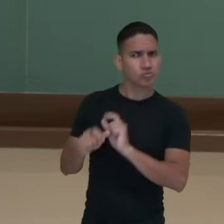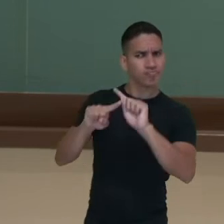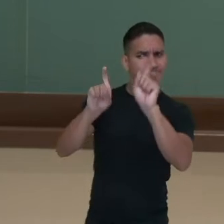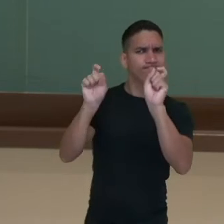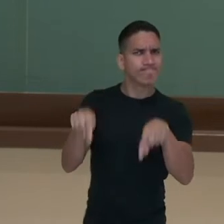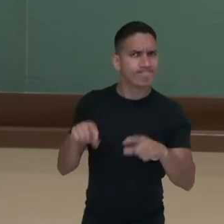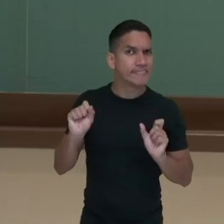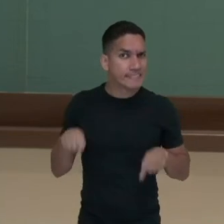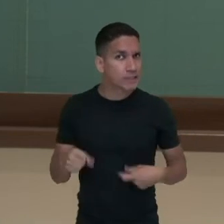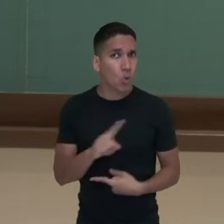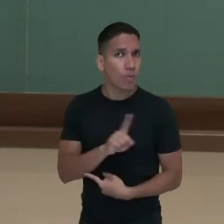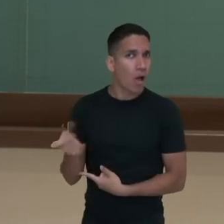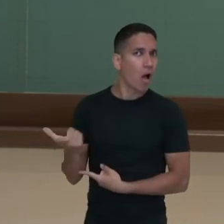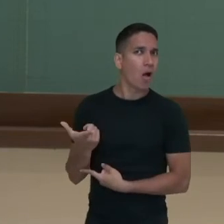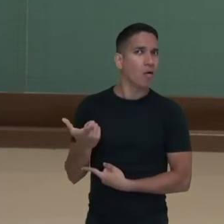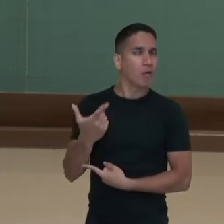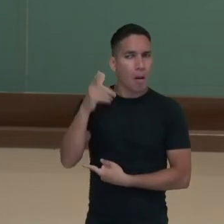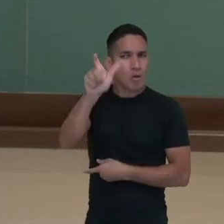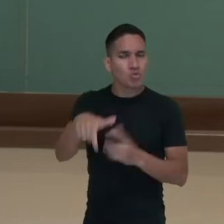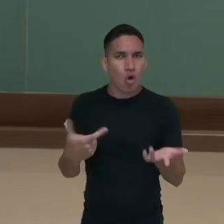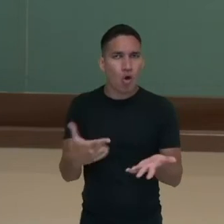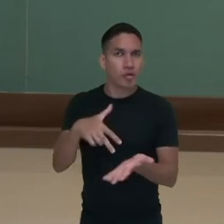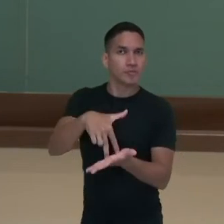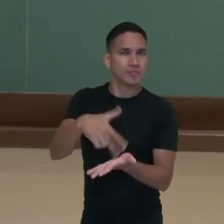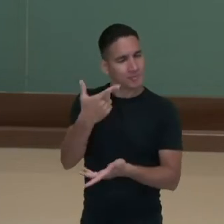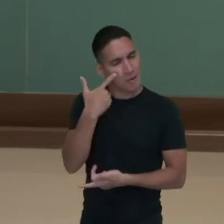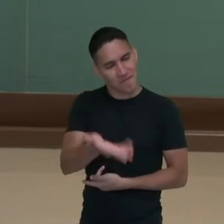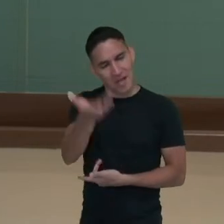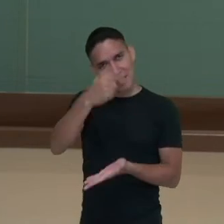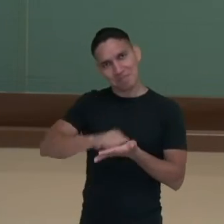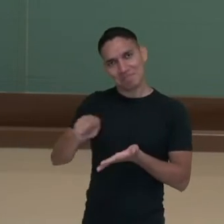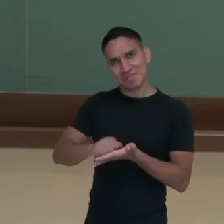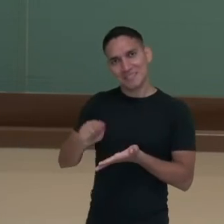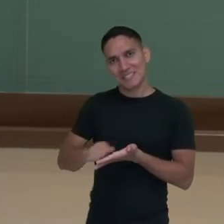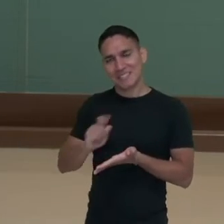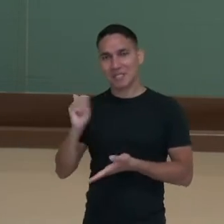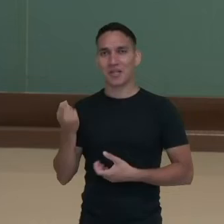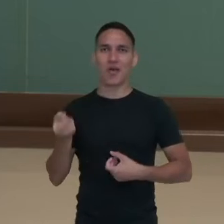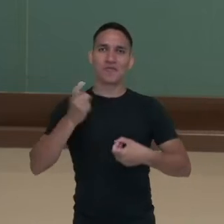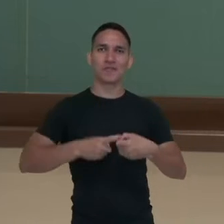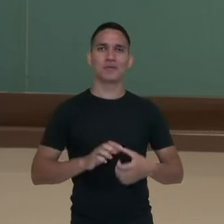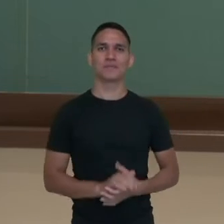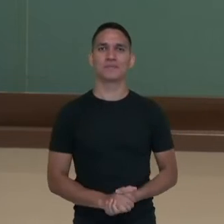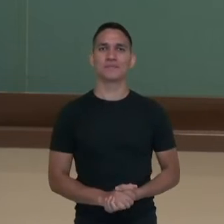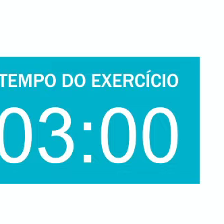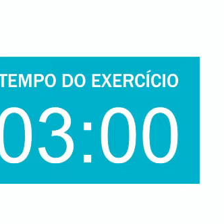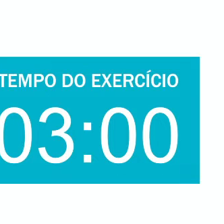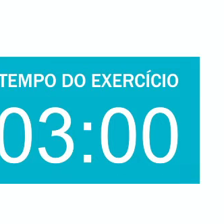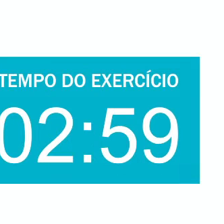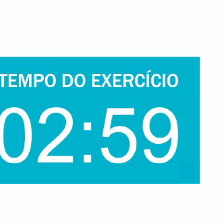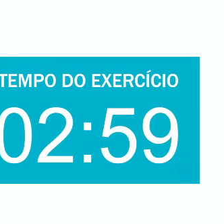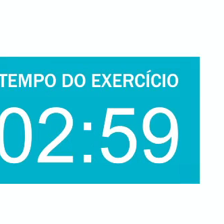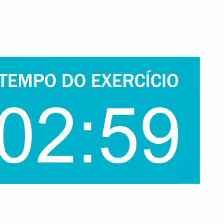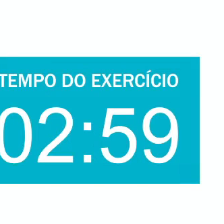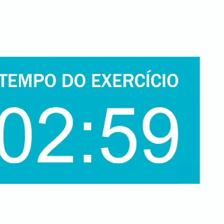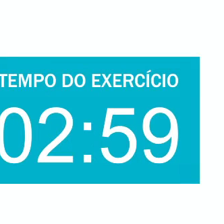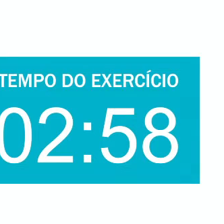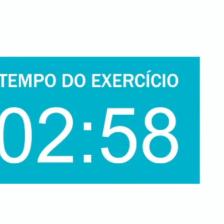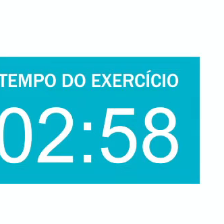na popularidade de um jogador? Então vamos lá, coloque aí no seu caderno e logo mais voltamos.